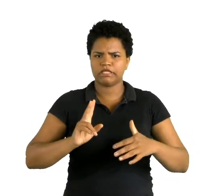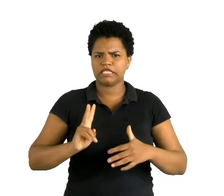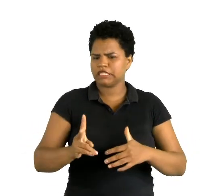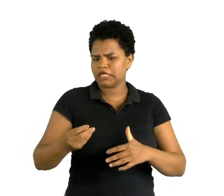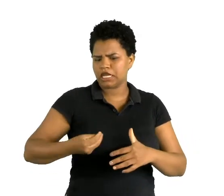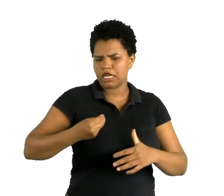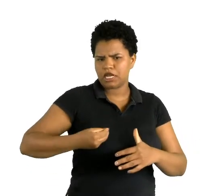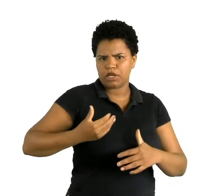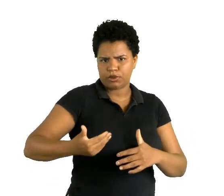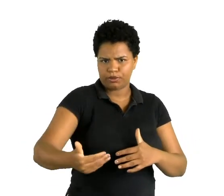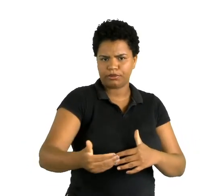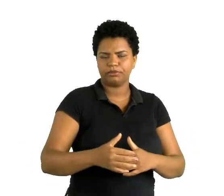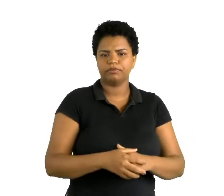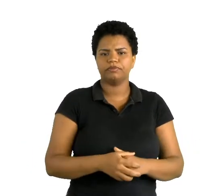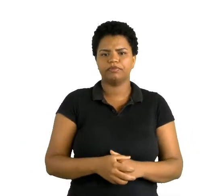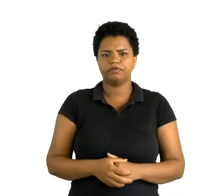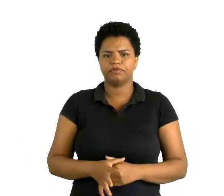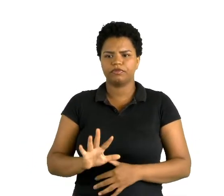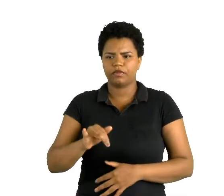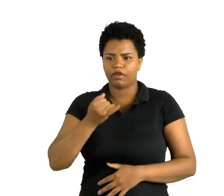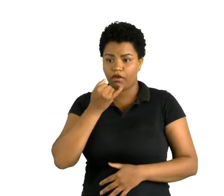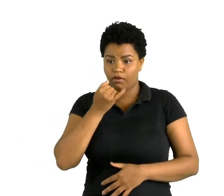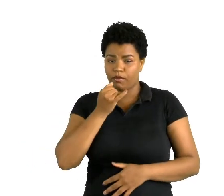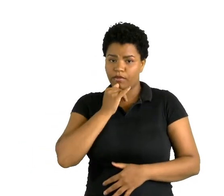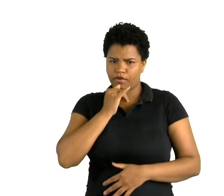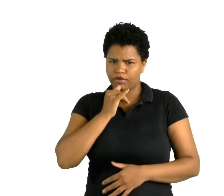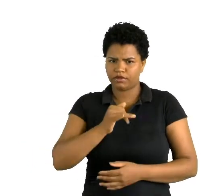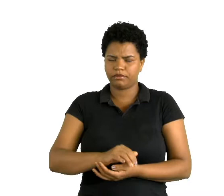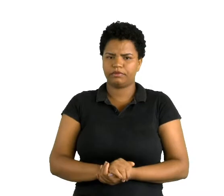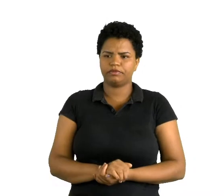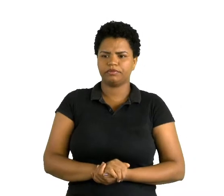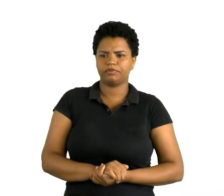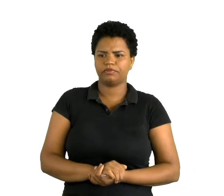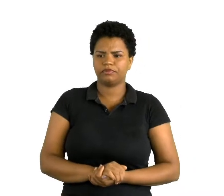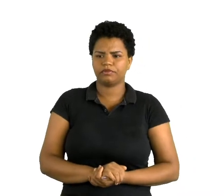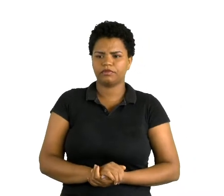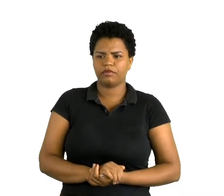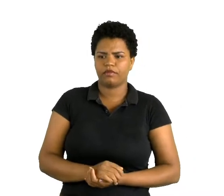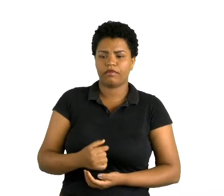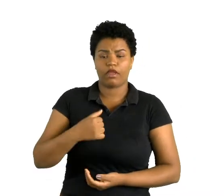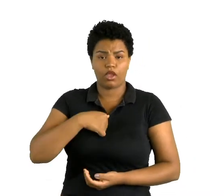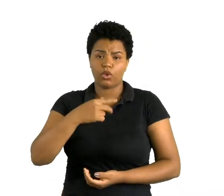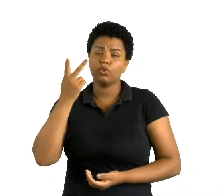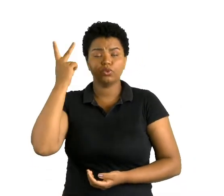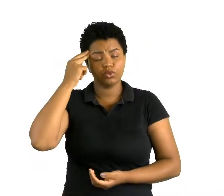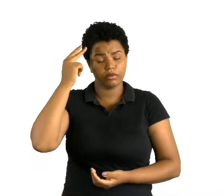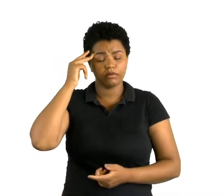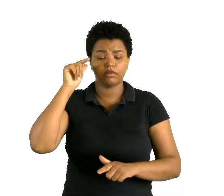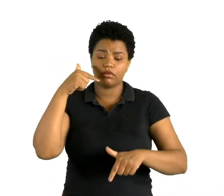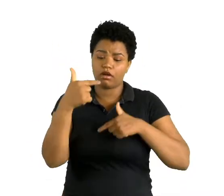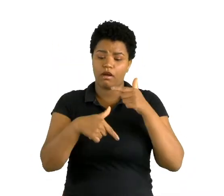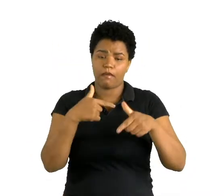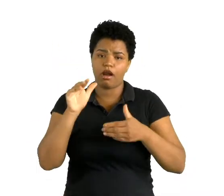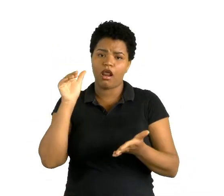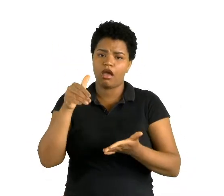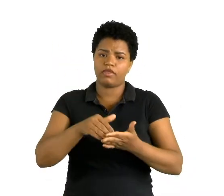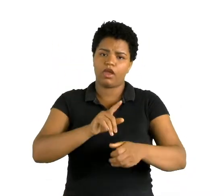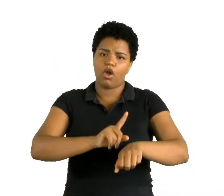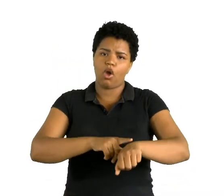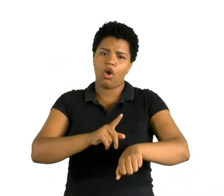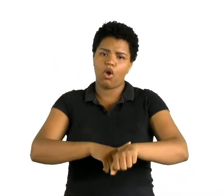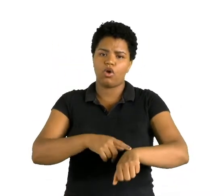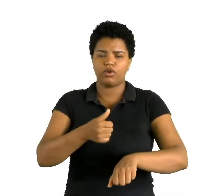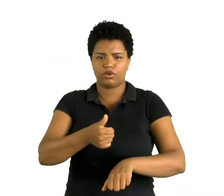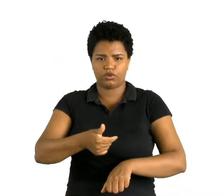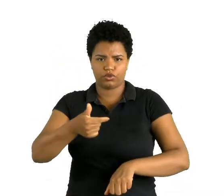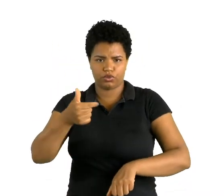falo para vocês, I usually work until 2 p.m., né? Eu normalmente trabalho até as 14, quer dizer que ali é